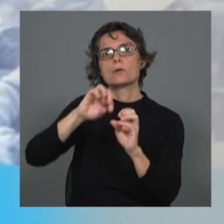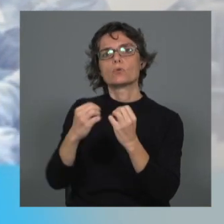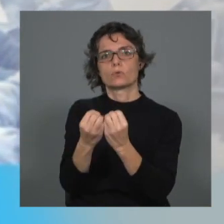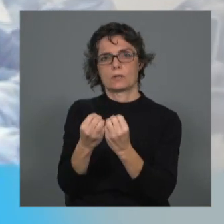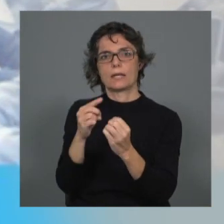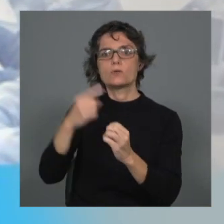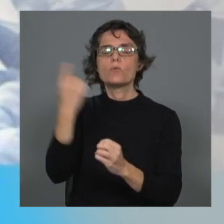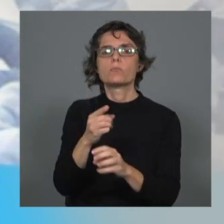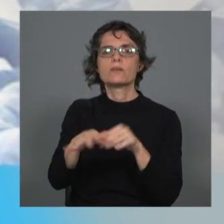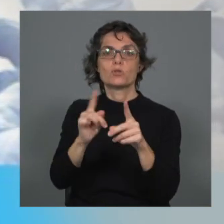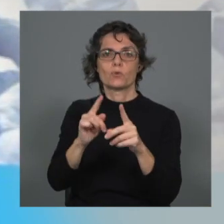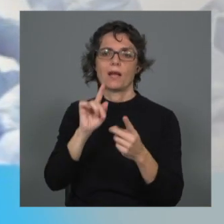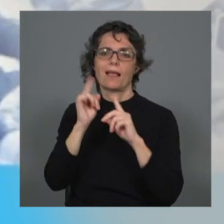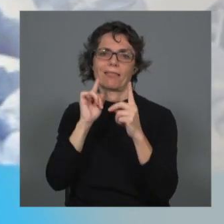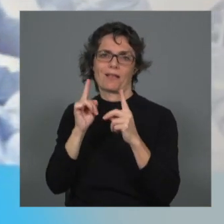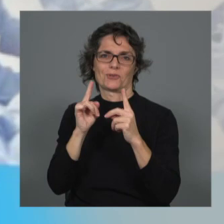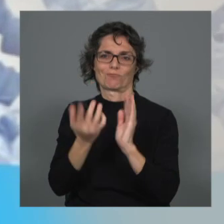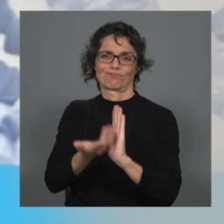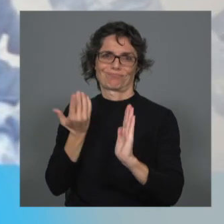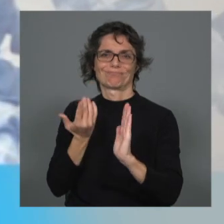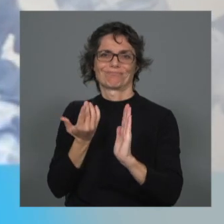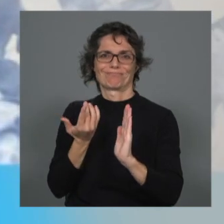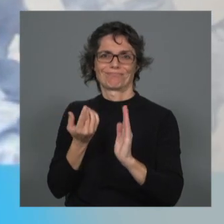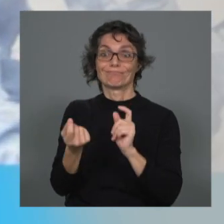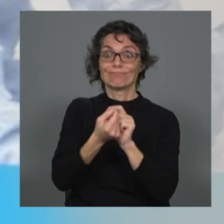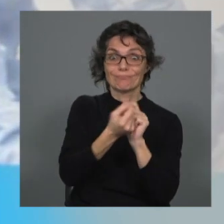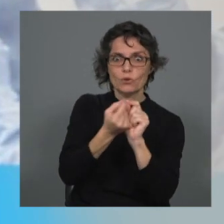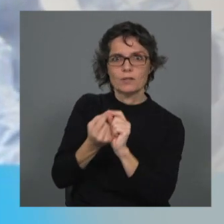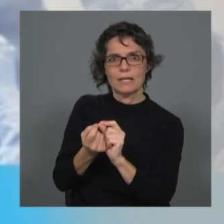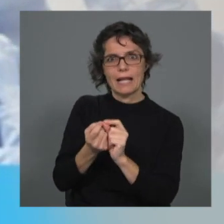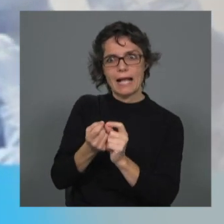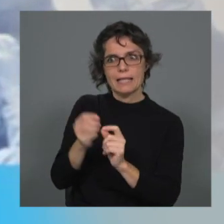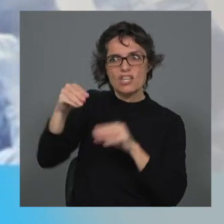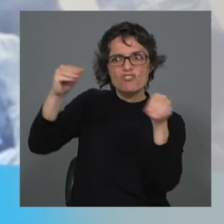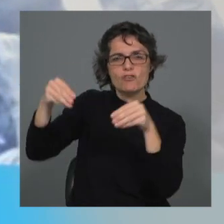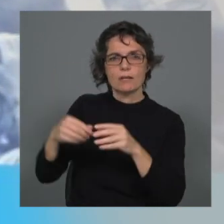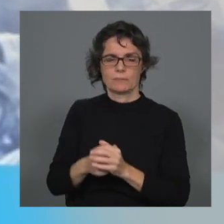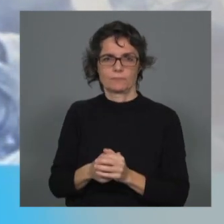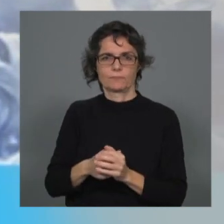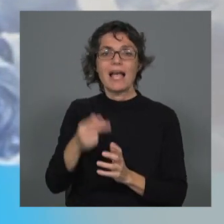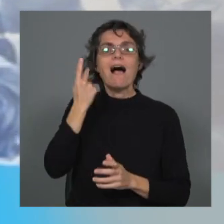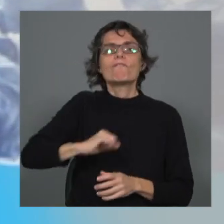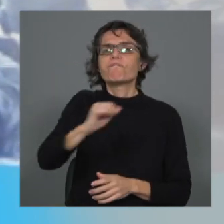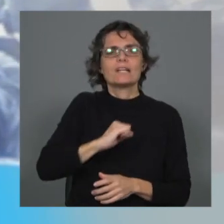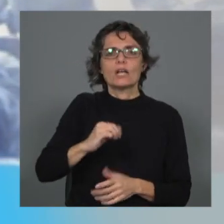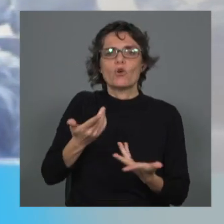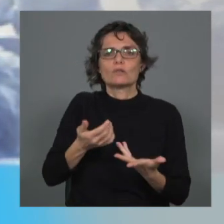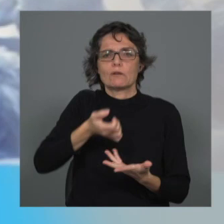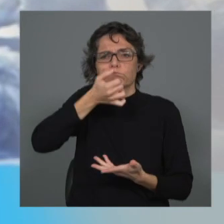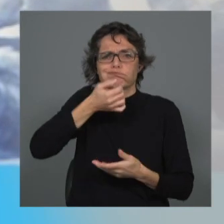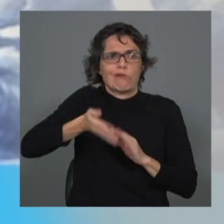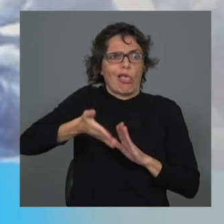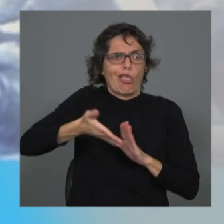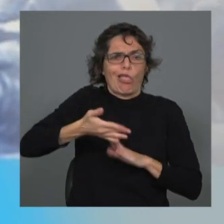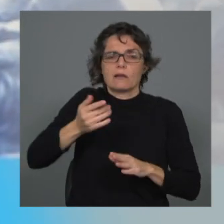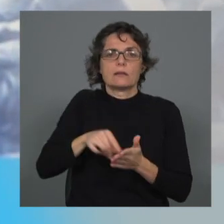diálogo entre gerações. A proximidade. Nós temos uma vida demasiado cheia. E essa vida demasiado cheia leva a